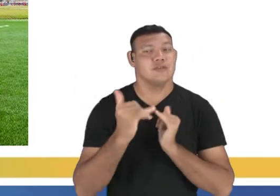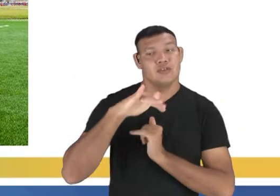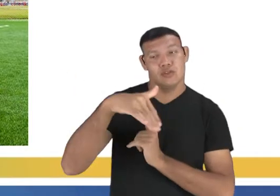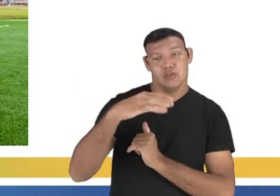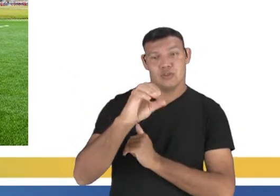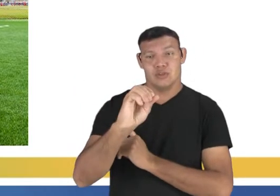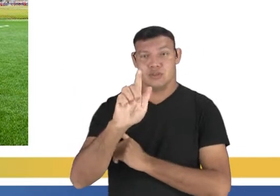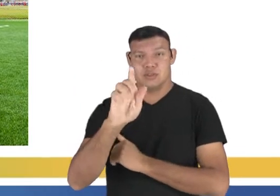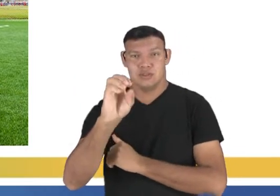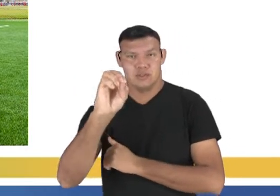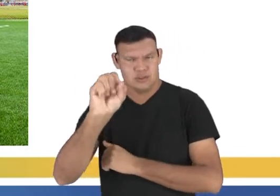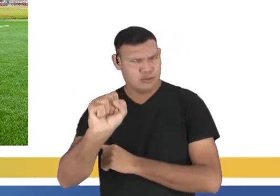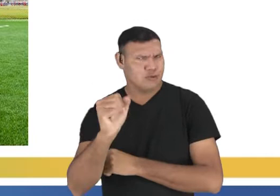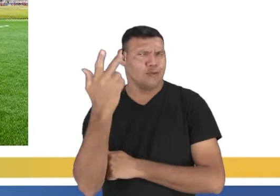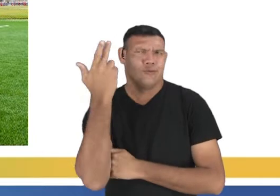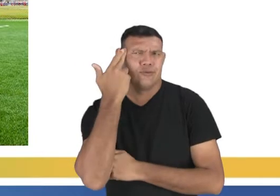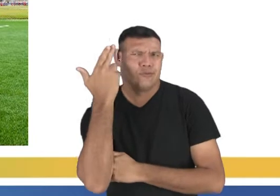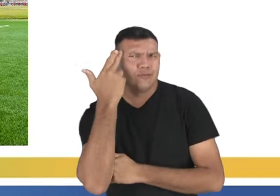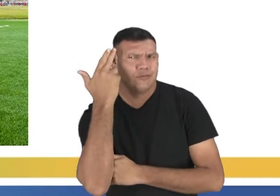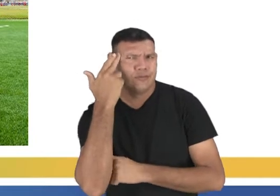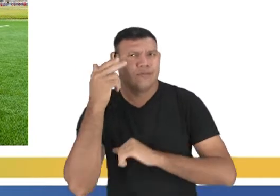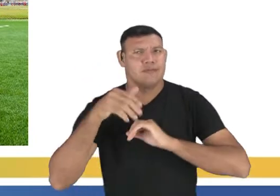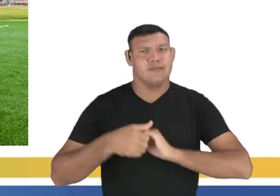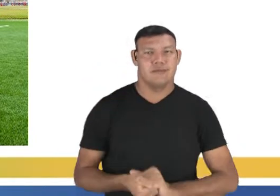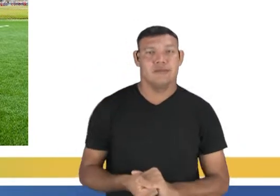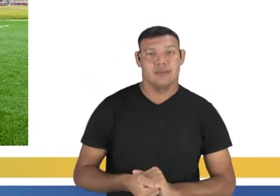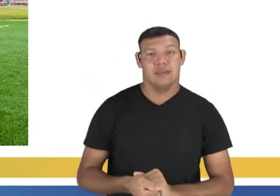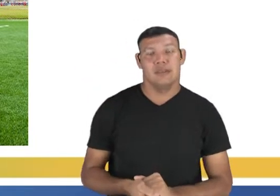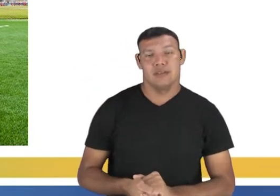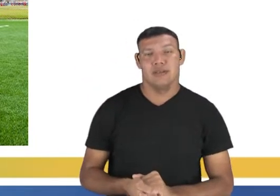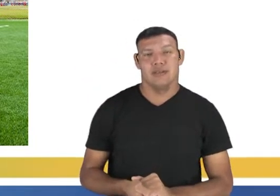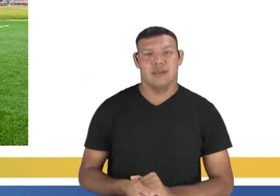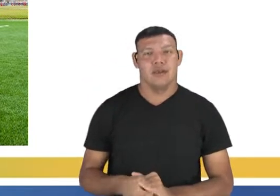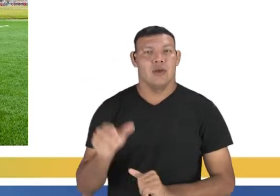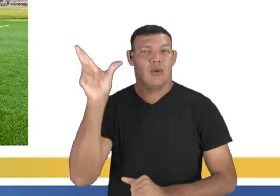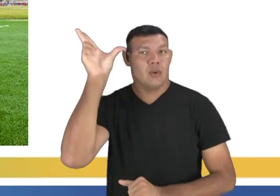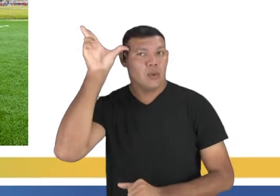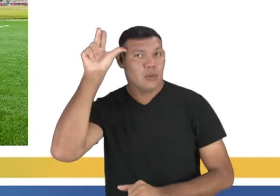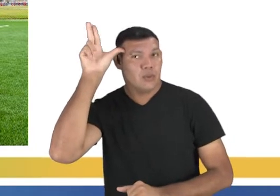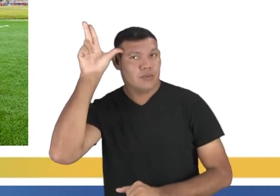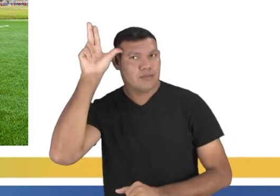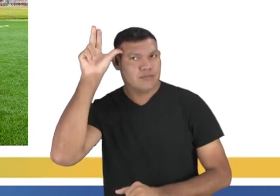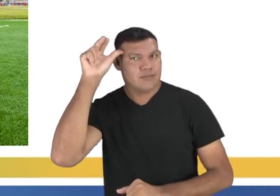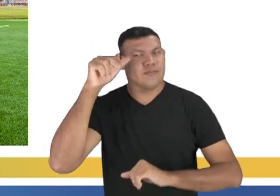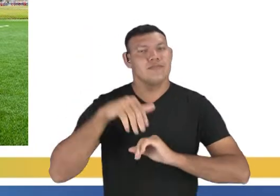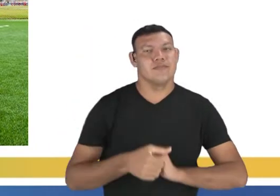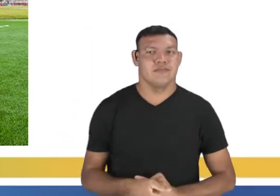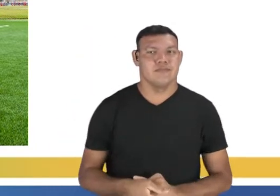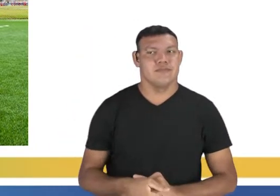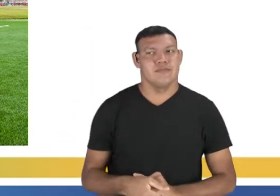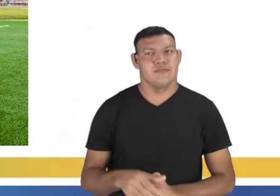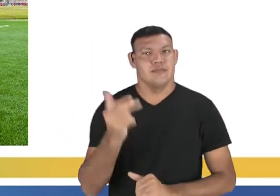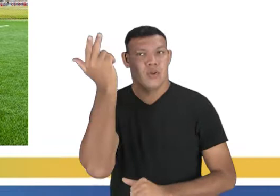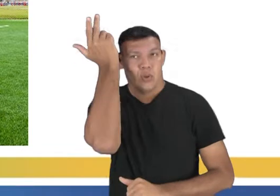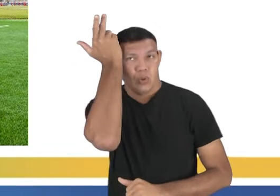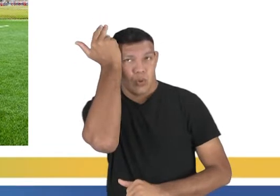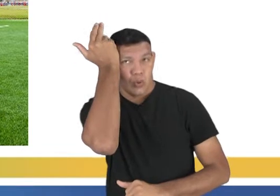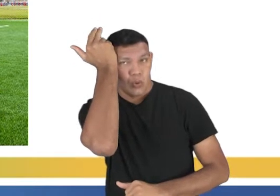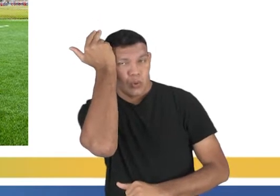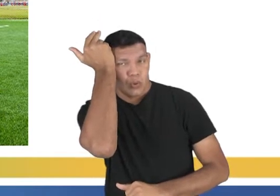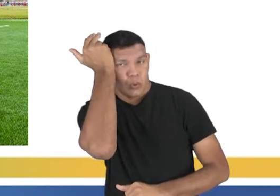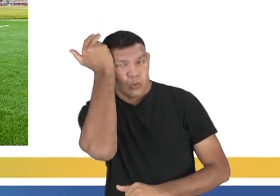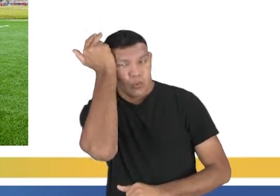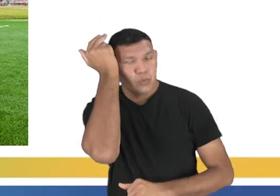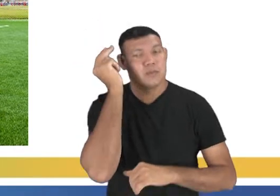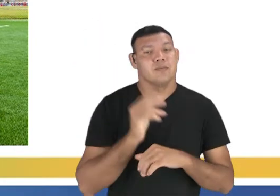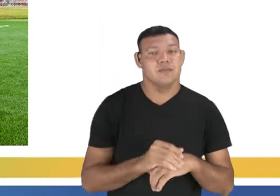que são inclusive muito comuns. Coelhinho sai da toca, quem nunca brincou lá na primeira série, segunda série, o terceiro